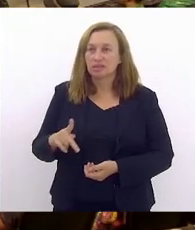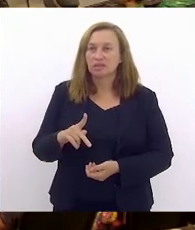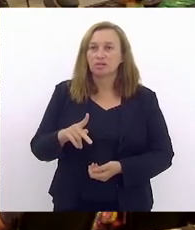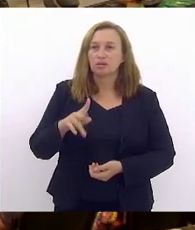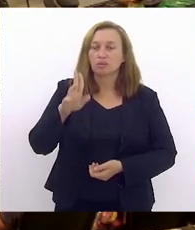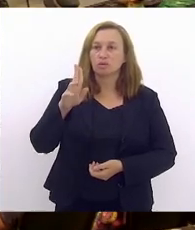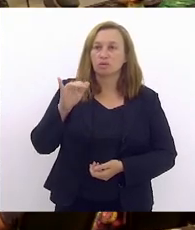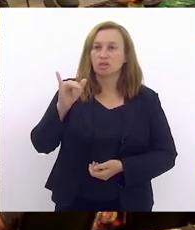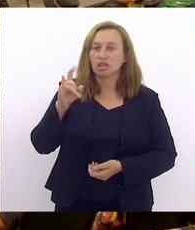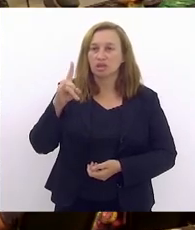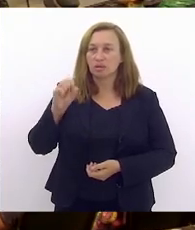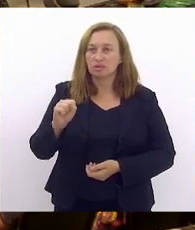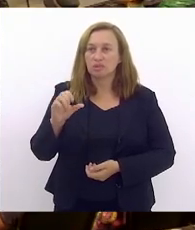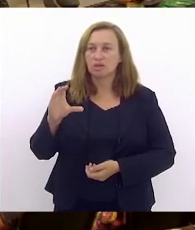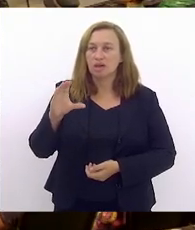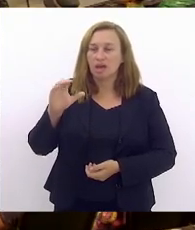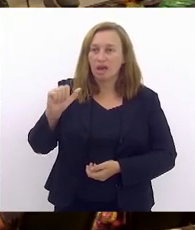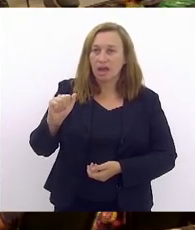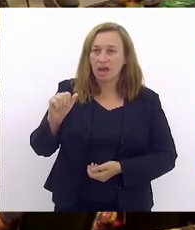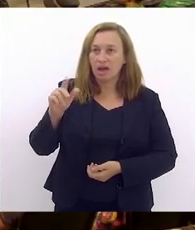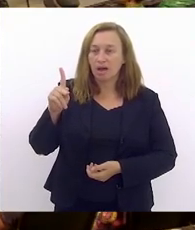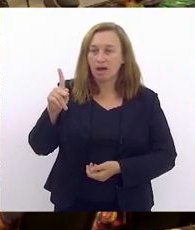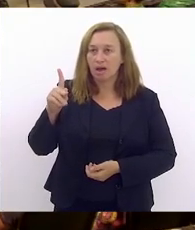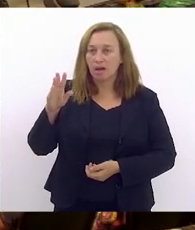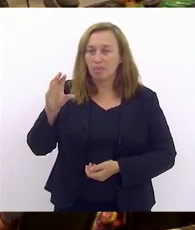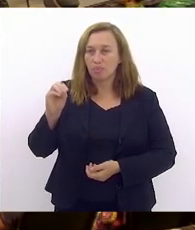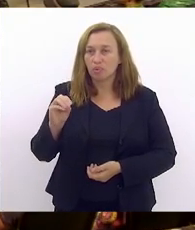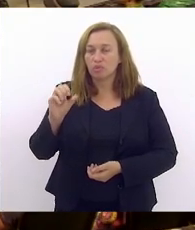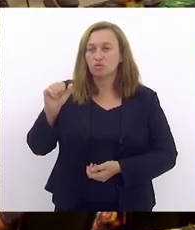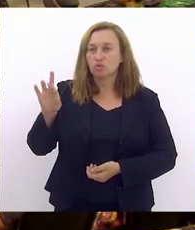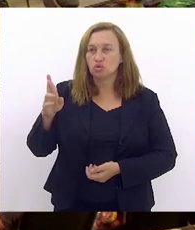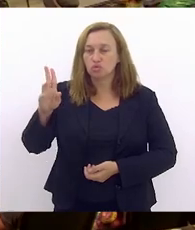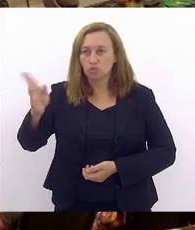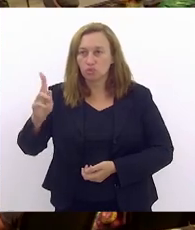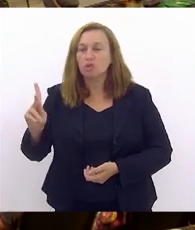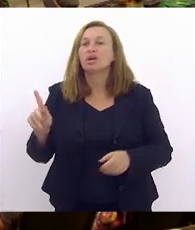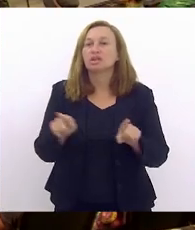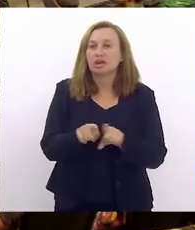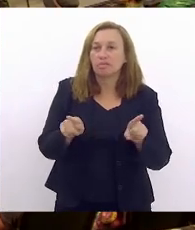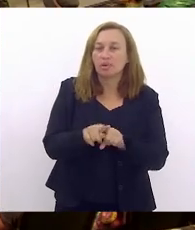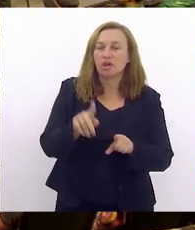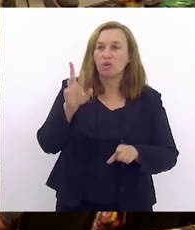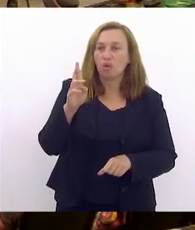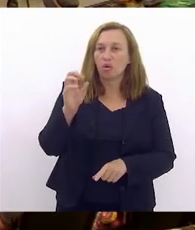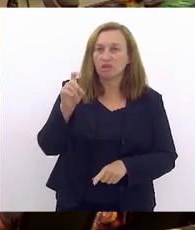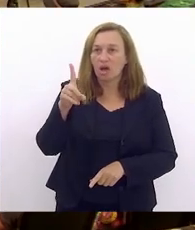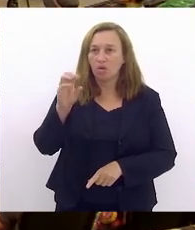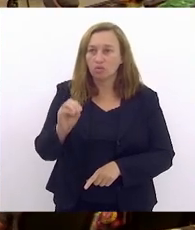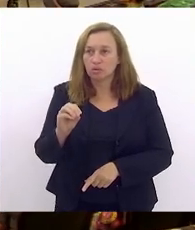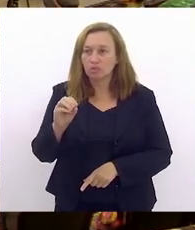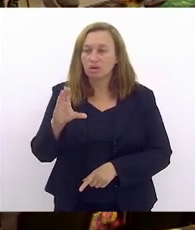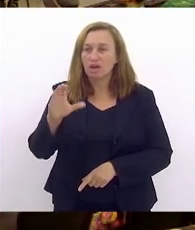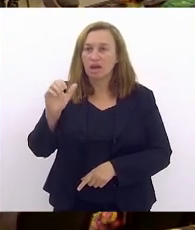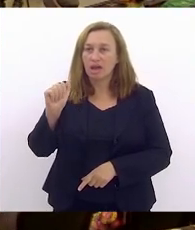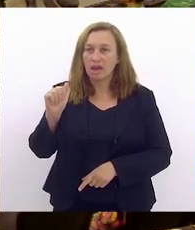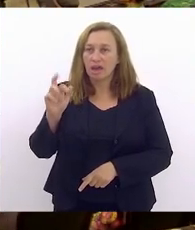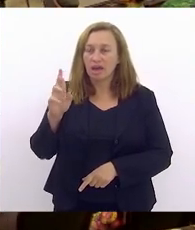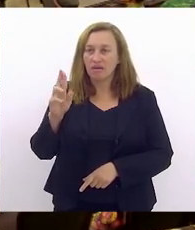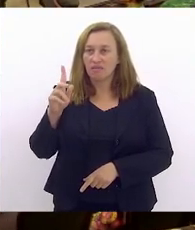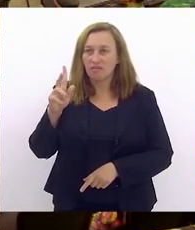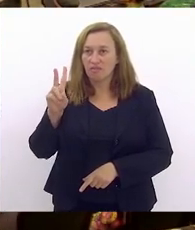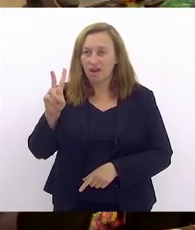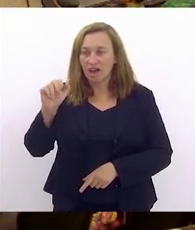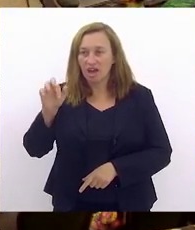Sul. Registramos e agradecemos a presença de Ronaldo Carvalho, presidente da Acadêmicos do Peixe.